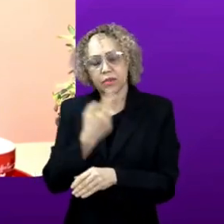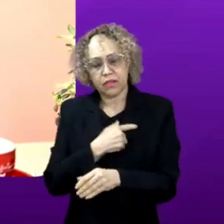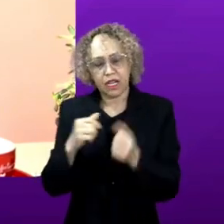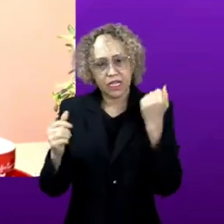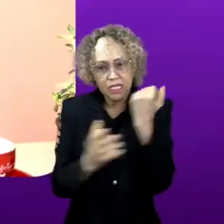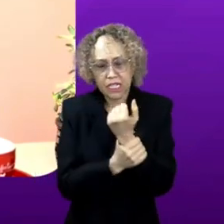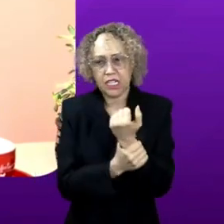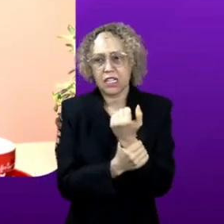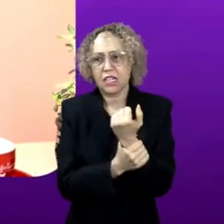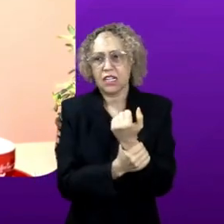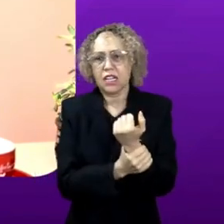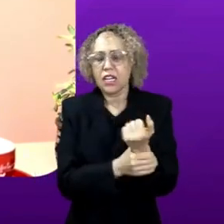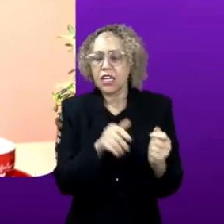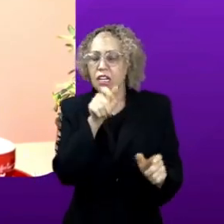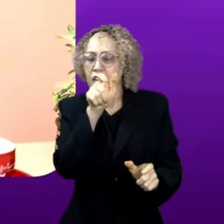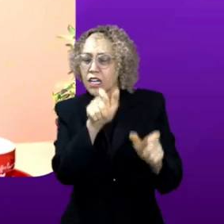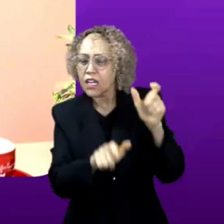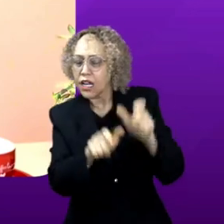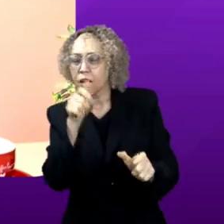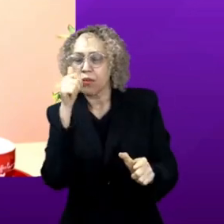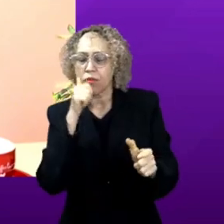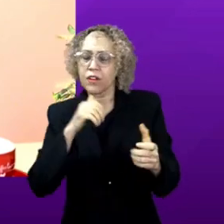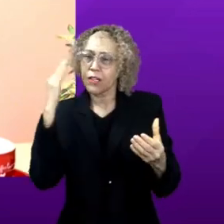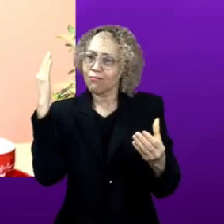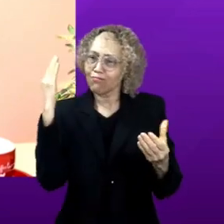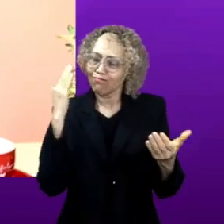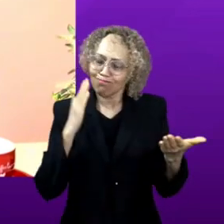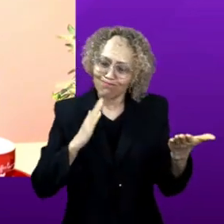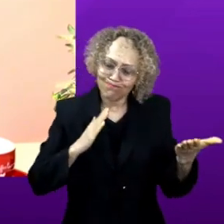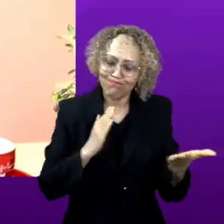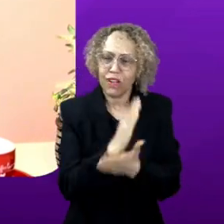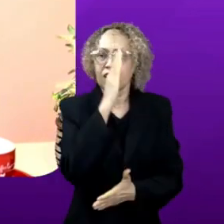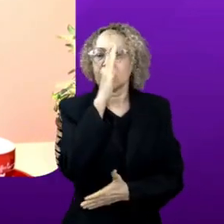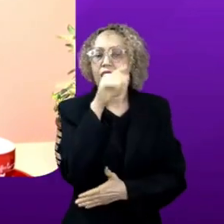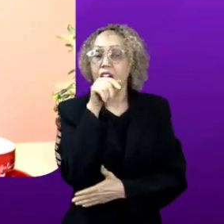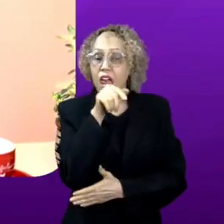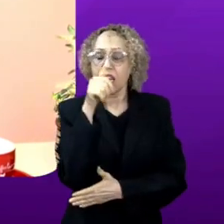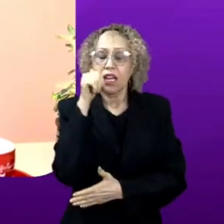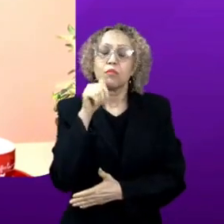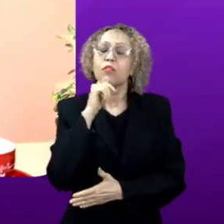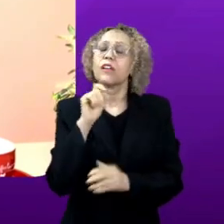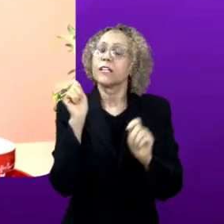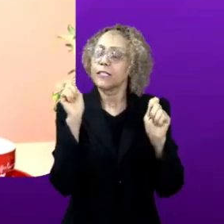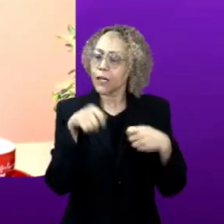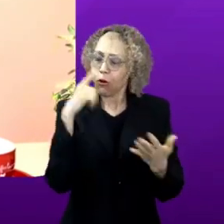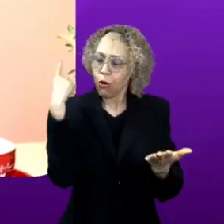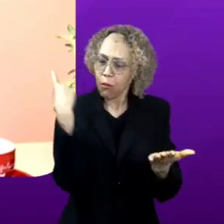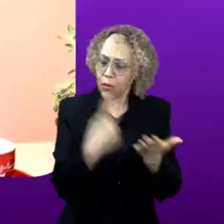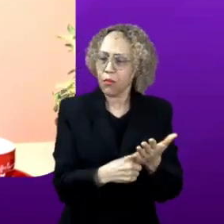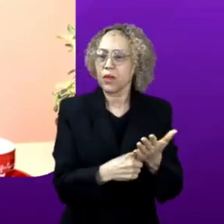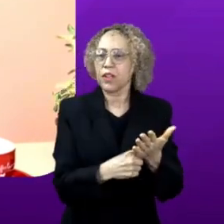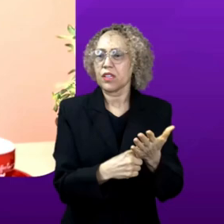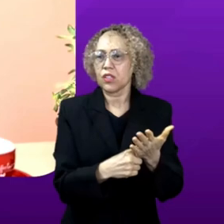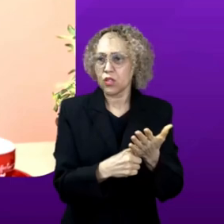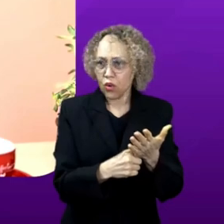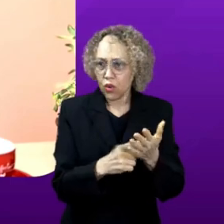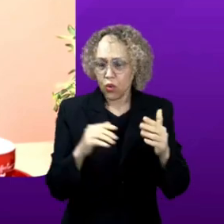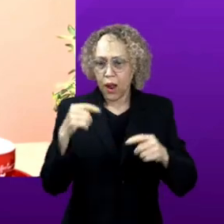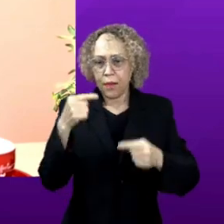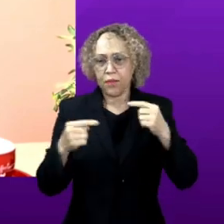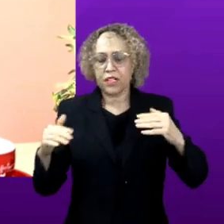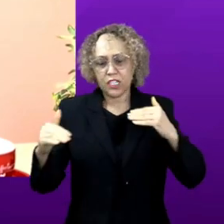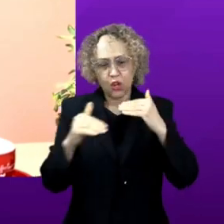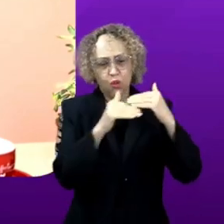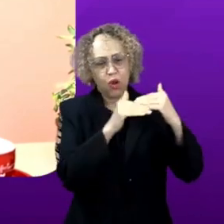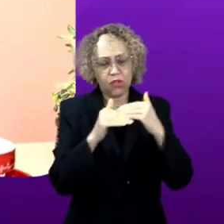tenham compromisso com a política do cuidado, com a garantia da igualdade de gênero, com a